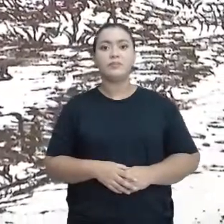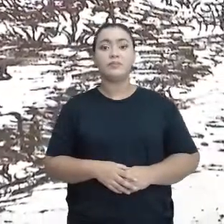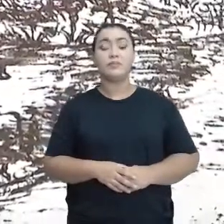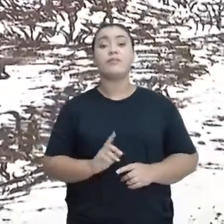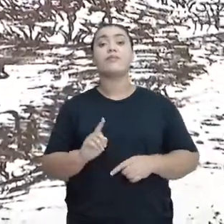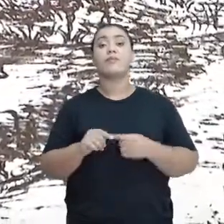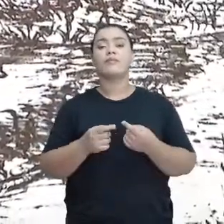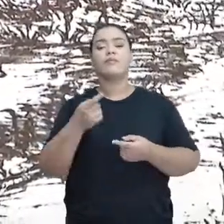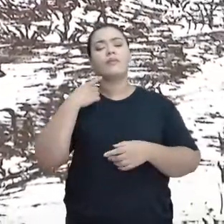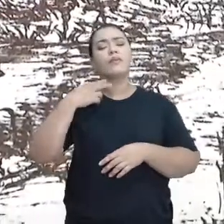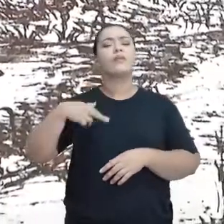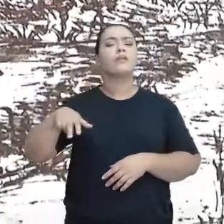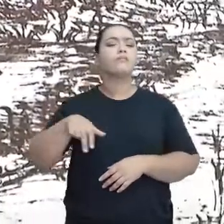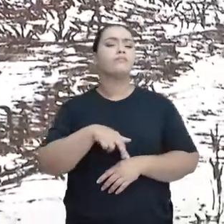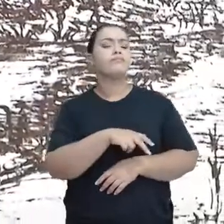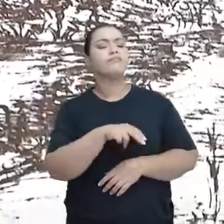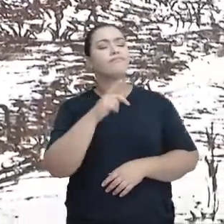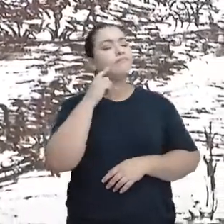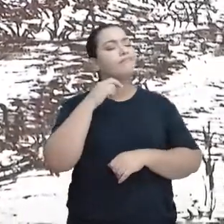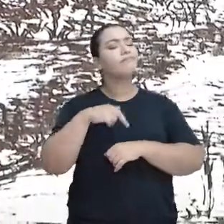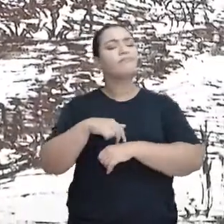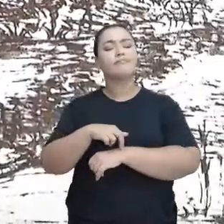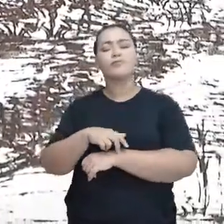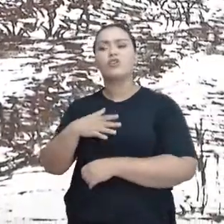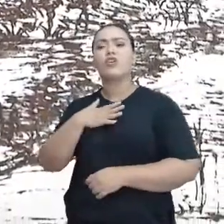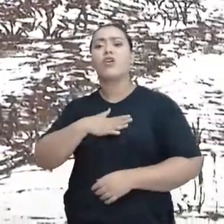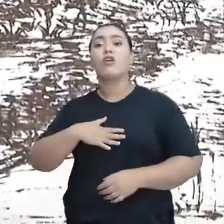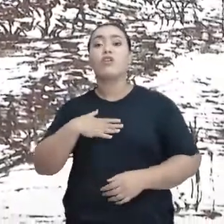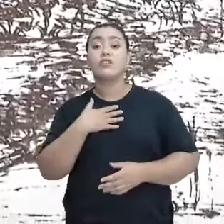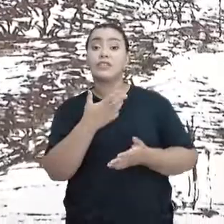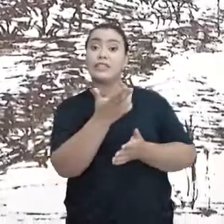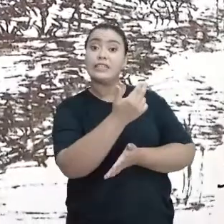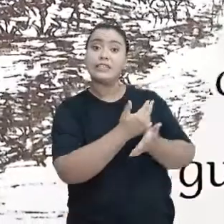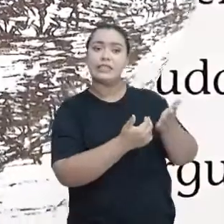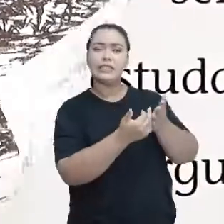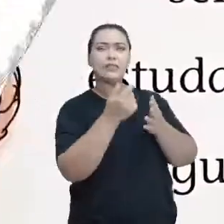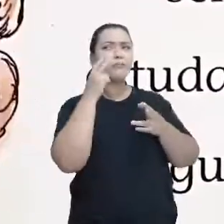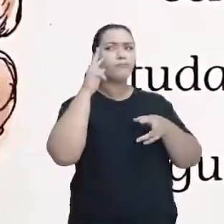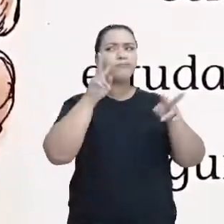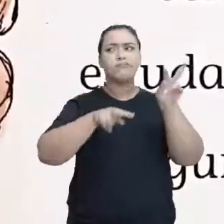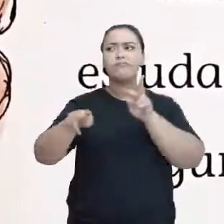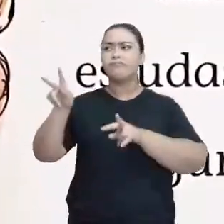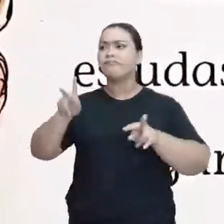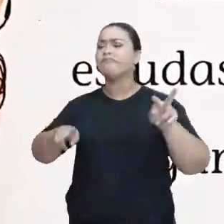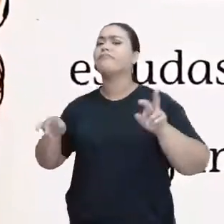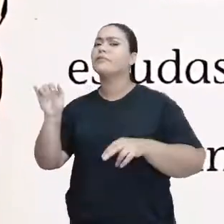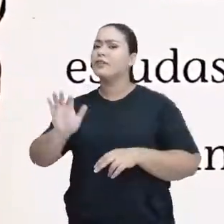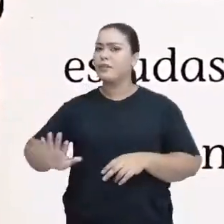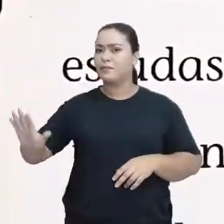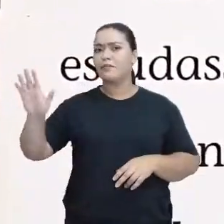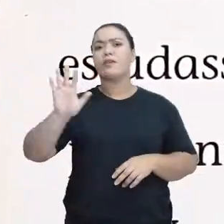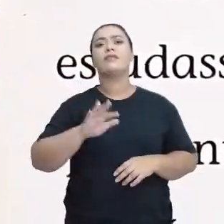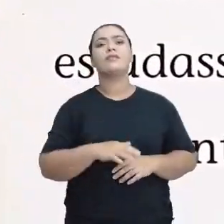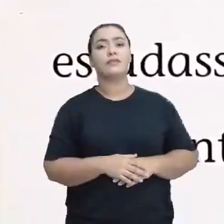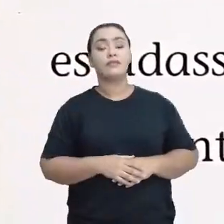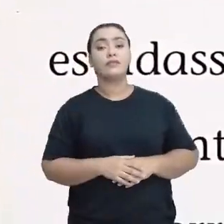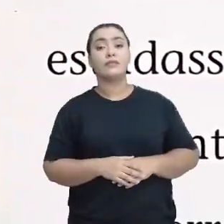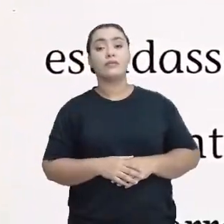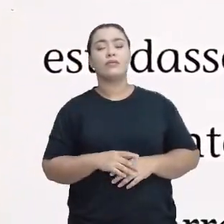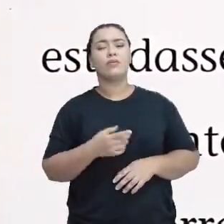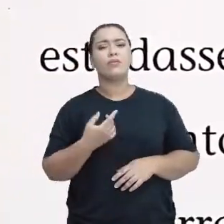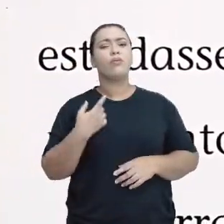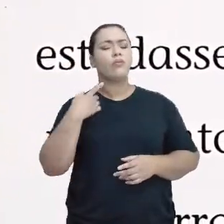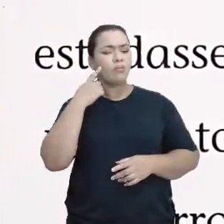Enquanto perambulava pelos campos, ele gostava de desenhar a paisagem que via. Um dia, o pai